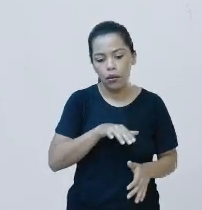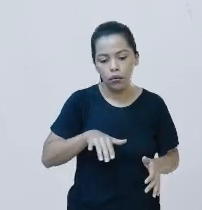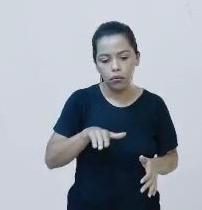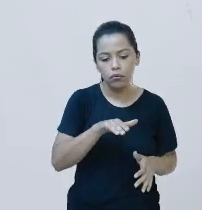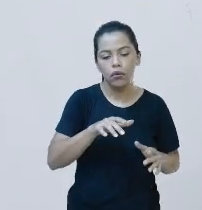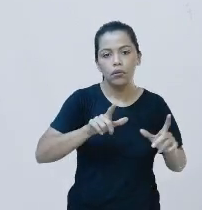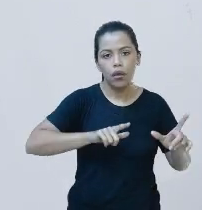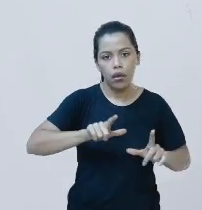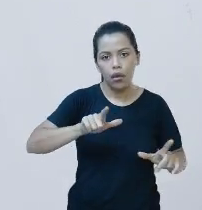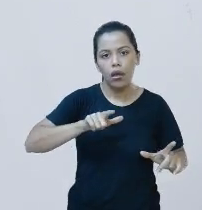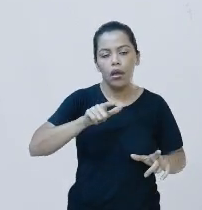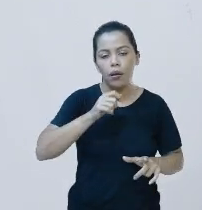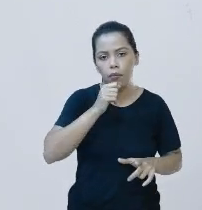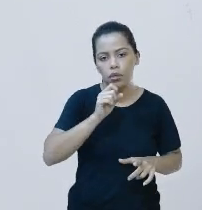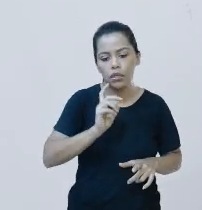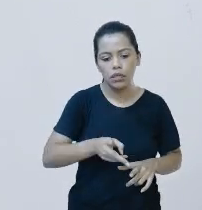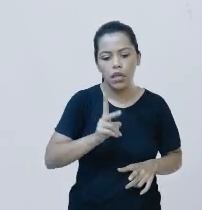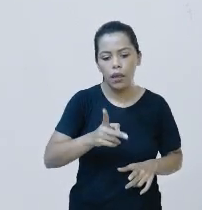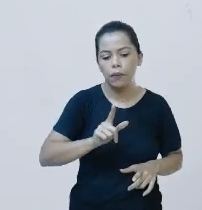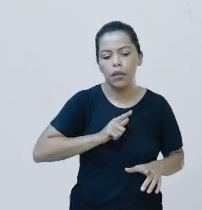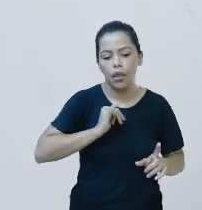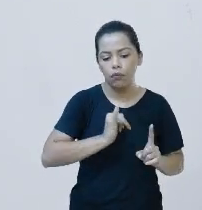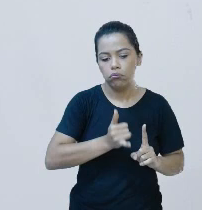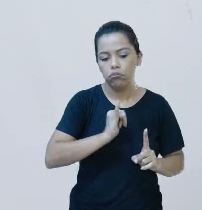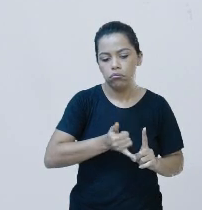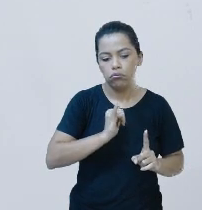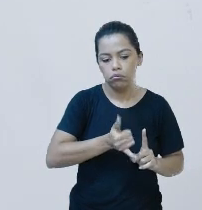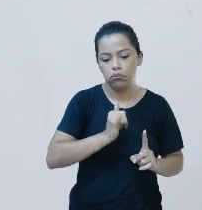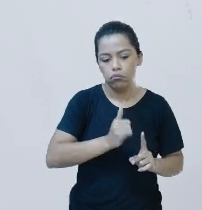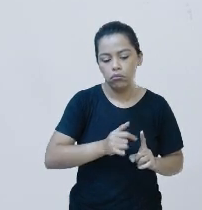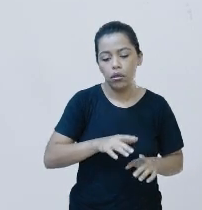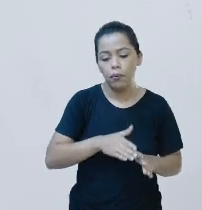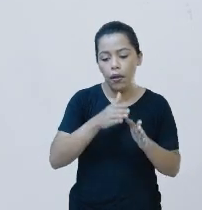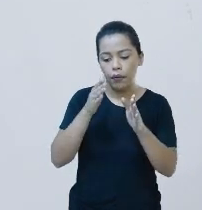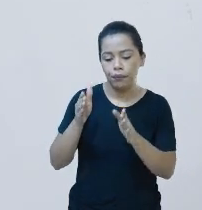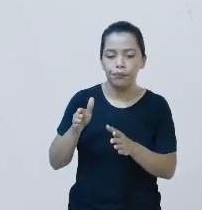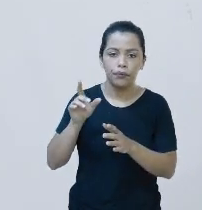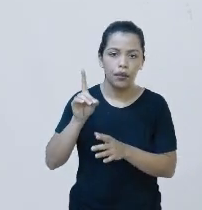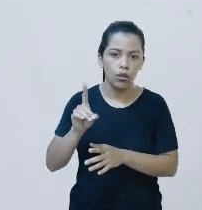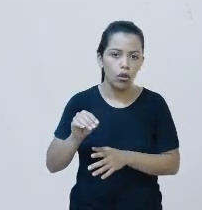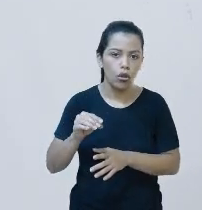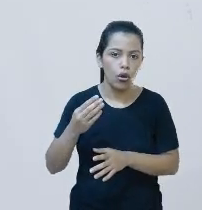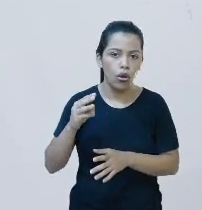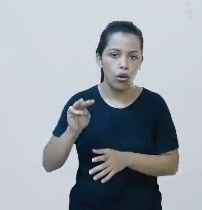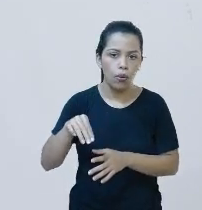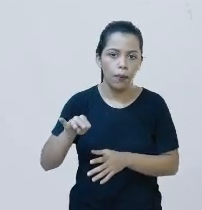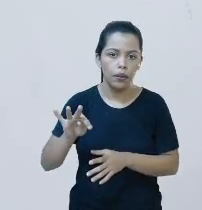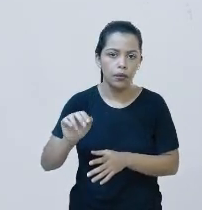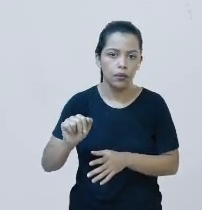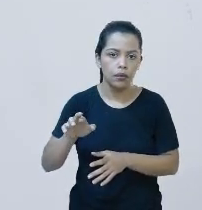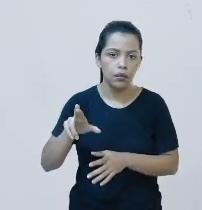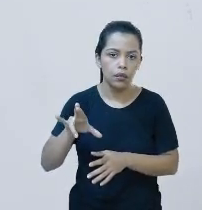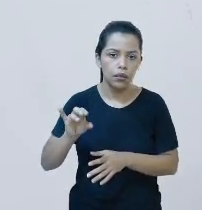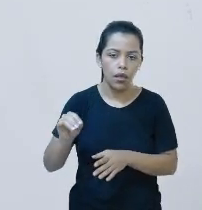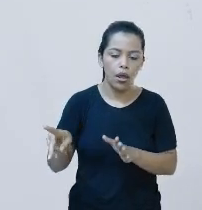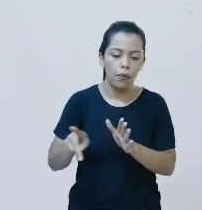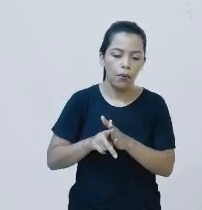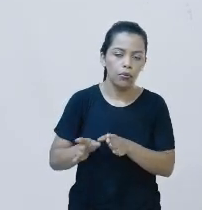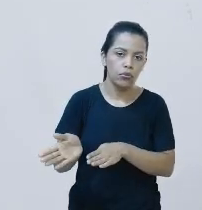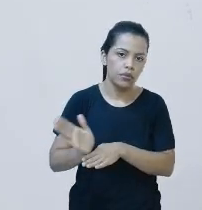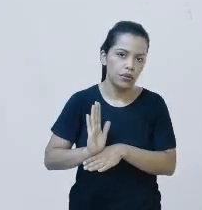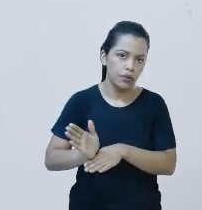que sempre tem um narrador. Acabamos de aprender isso. Já o documentário, nós vimos que já é um gênero de